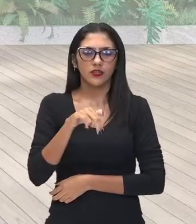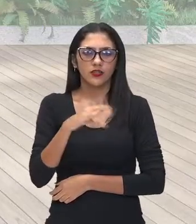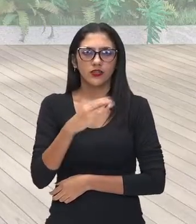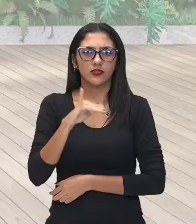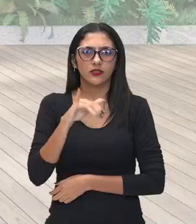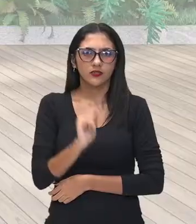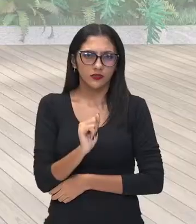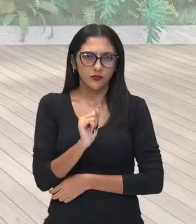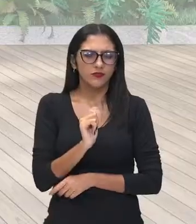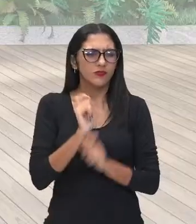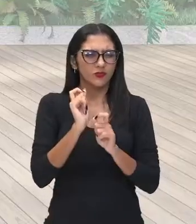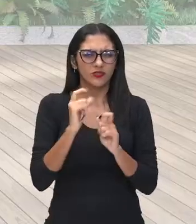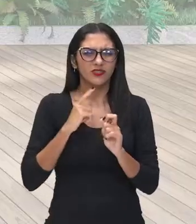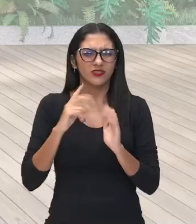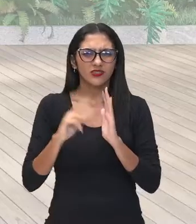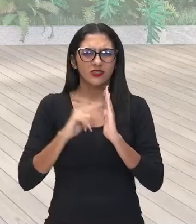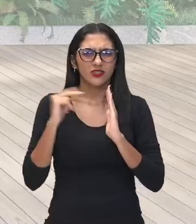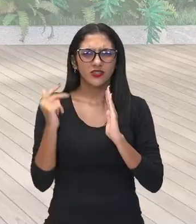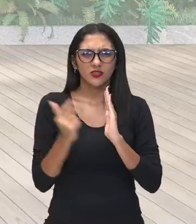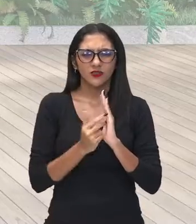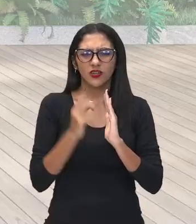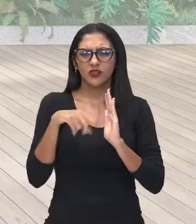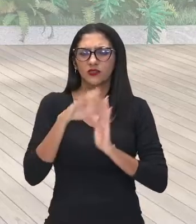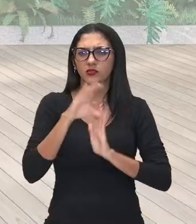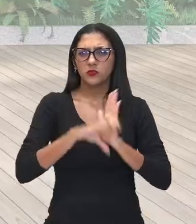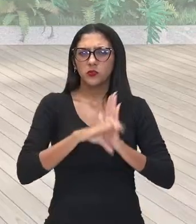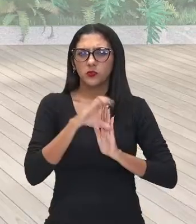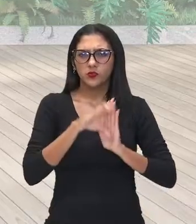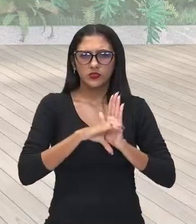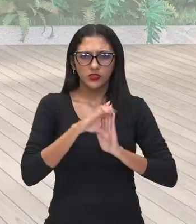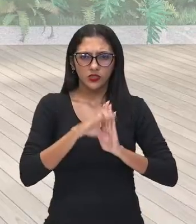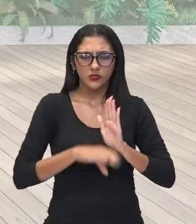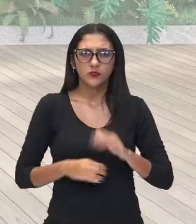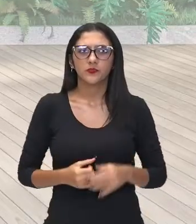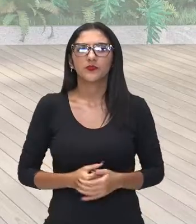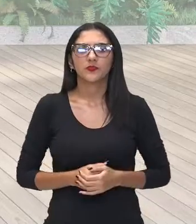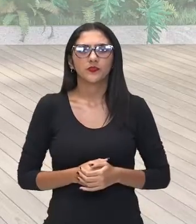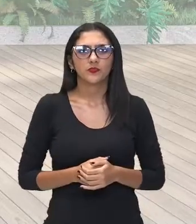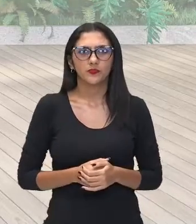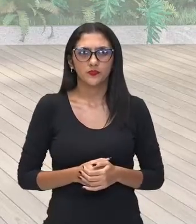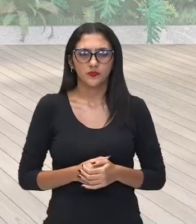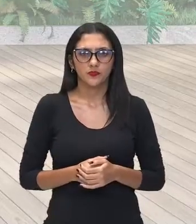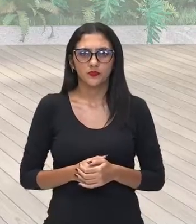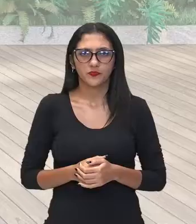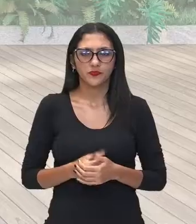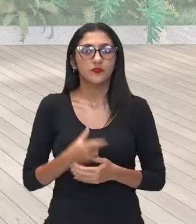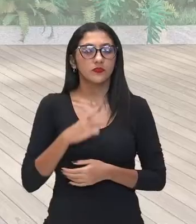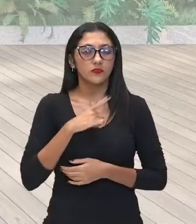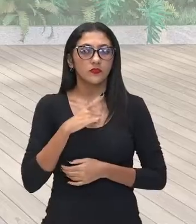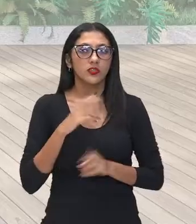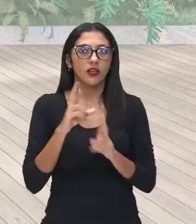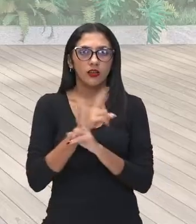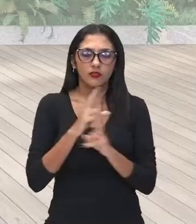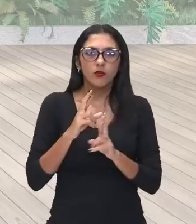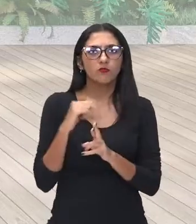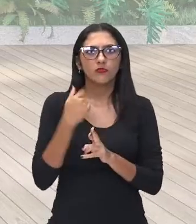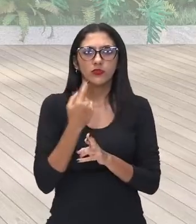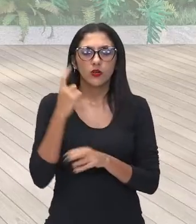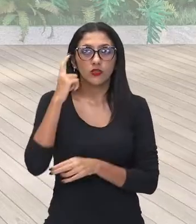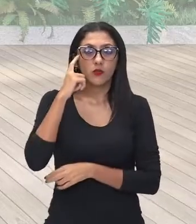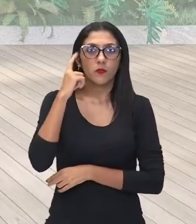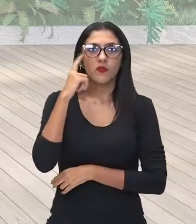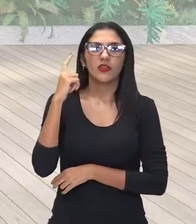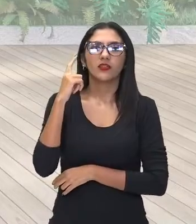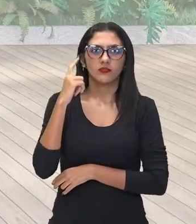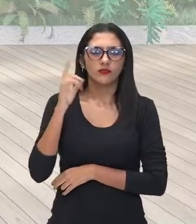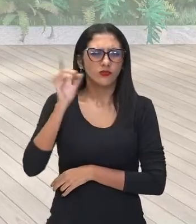uma inferência, né? Inferência está na nossa mente, né? Todos